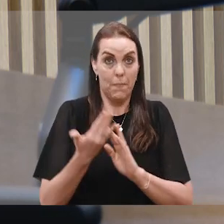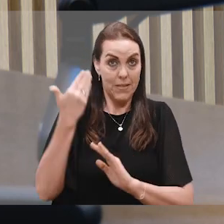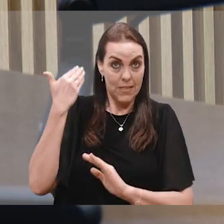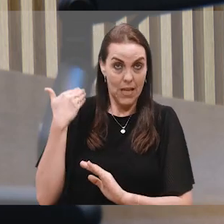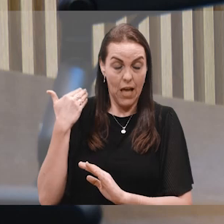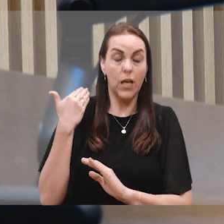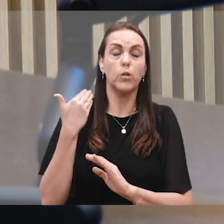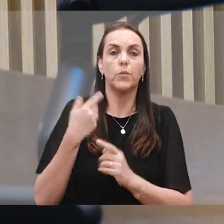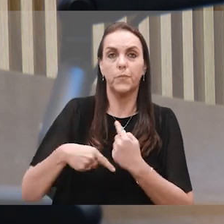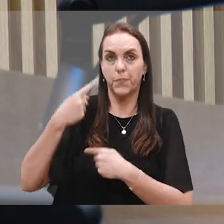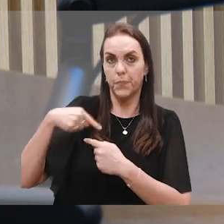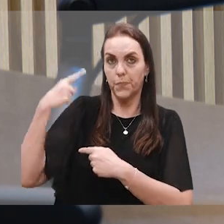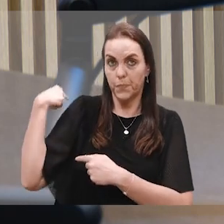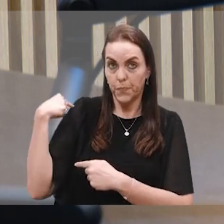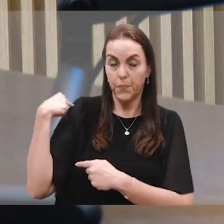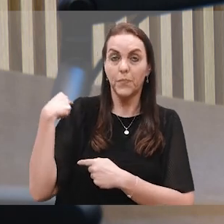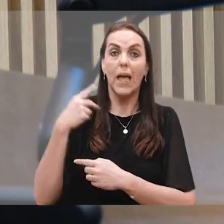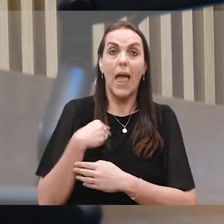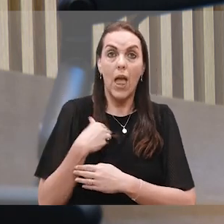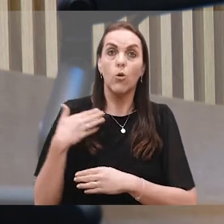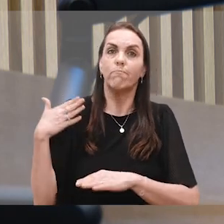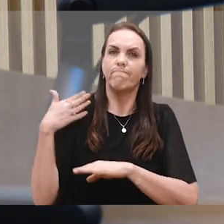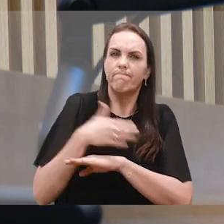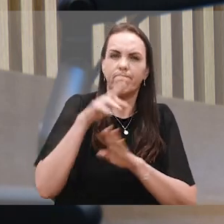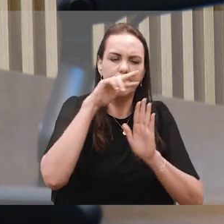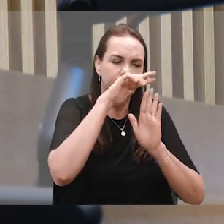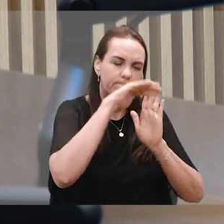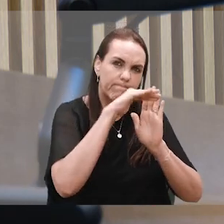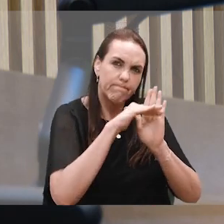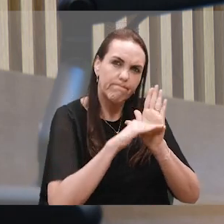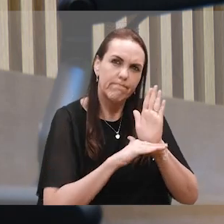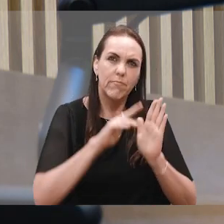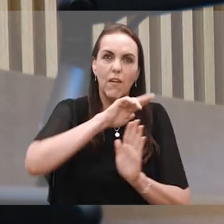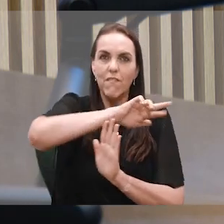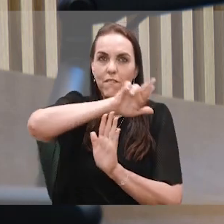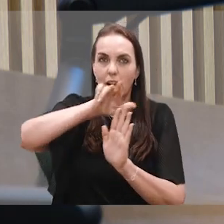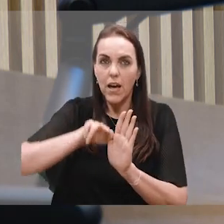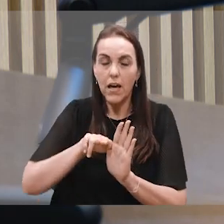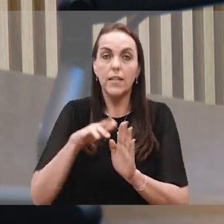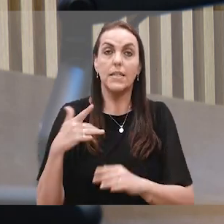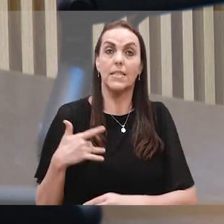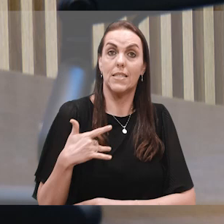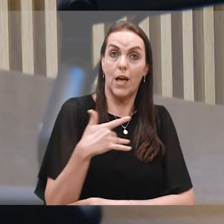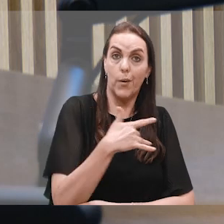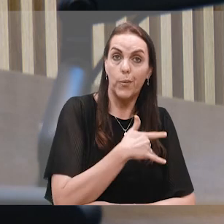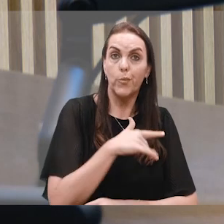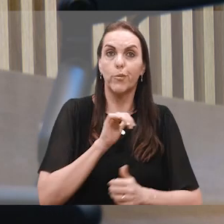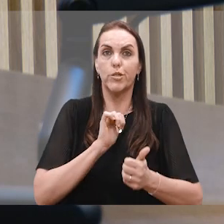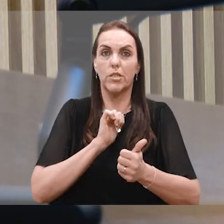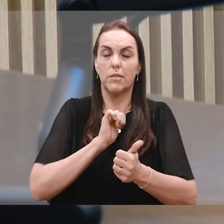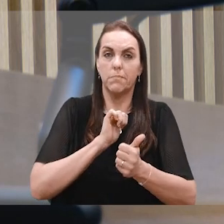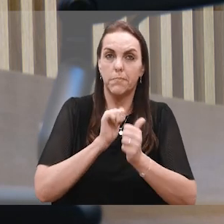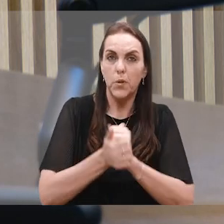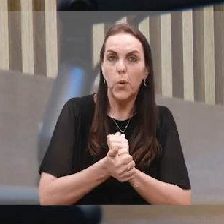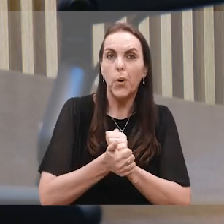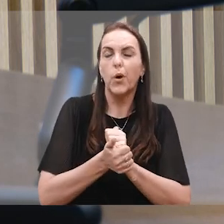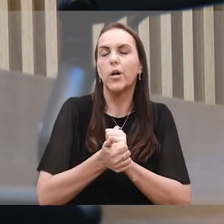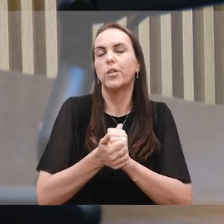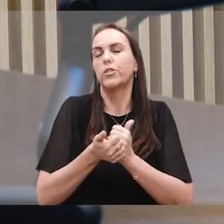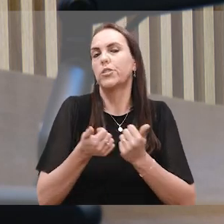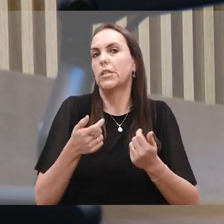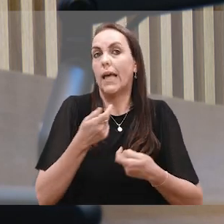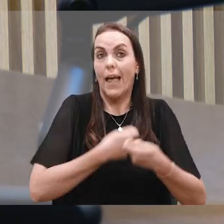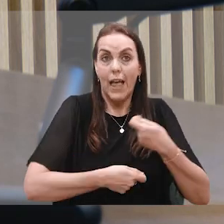o ano passado e o outro, eu fui entrando em várias pautas, a da saúde, o do esporte, né?